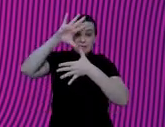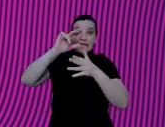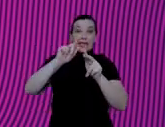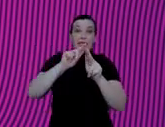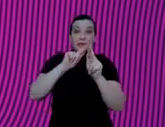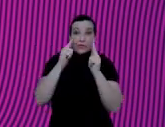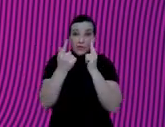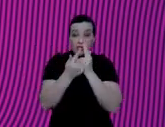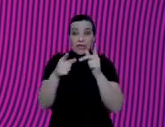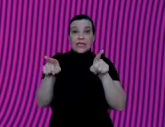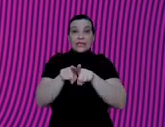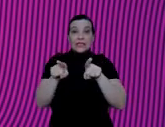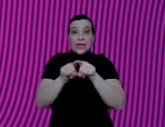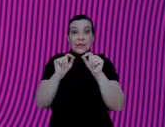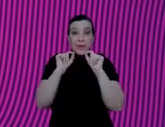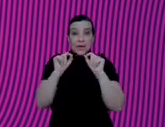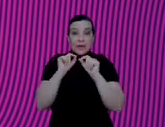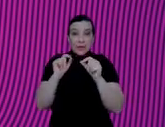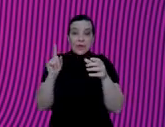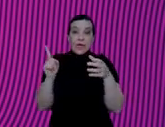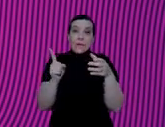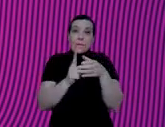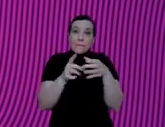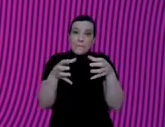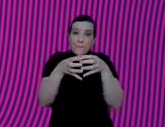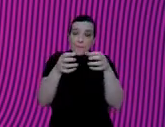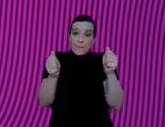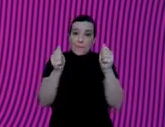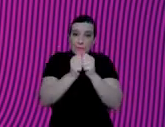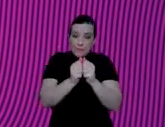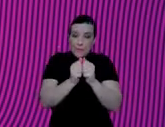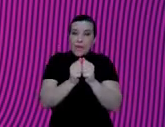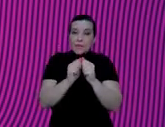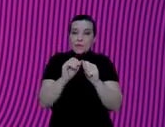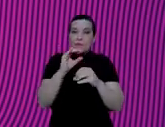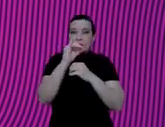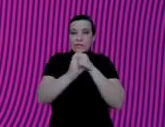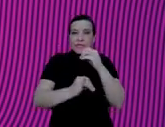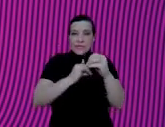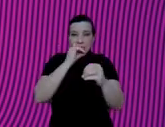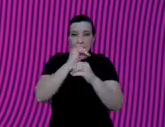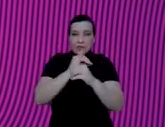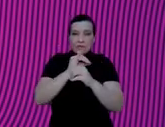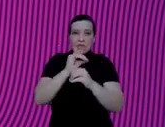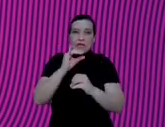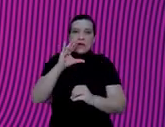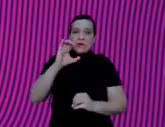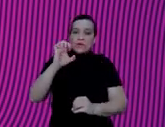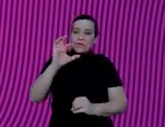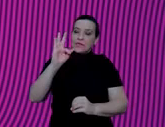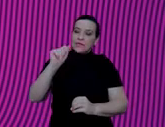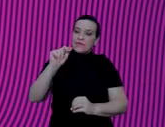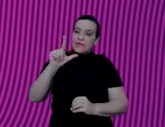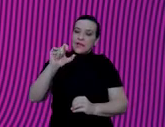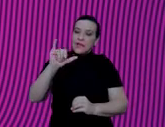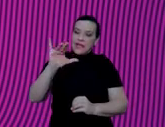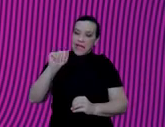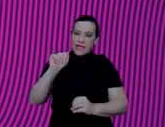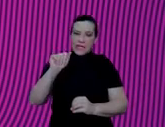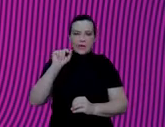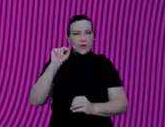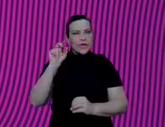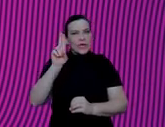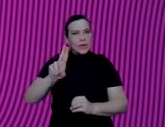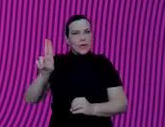mídias sociais das sociedades internacional e brasileira de cefaleia. Para otimizar a performance dos sistemas de saúde, um